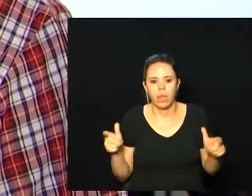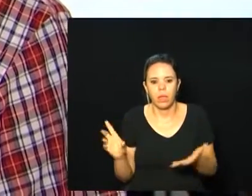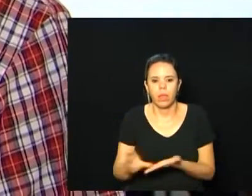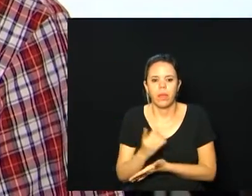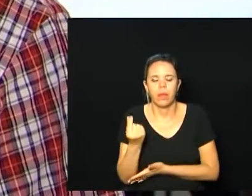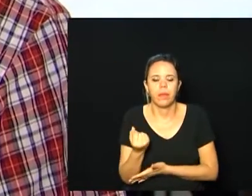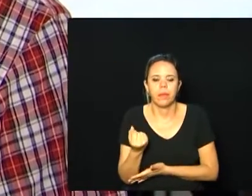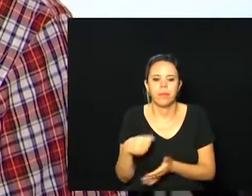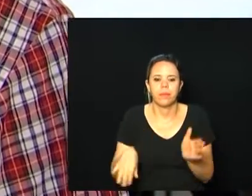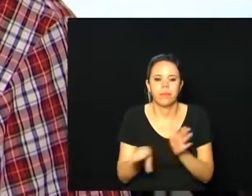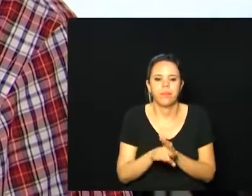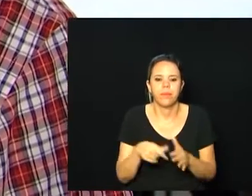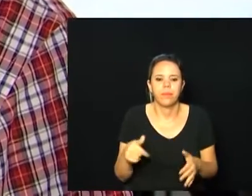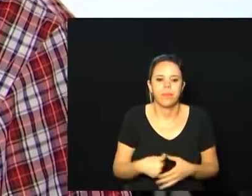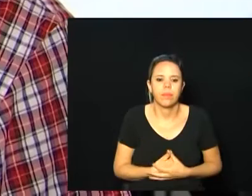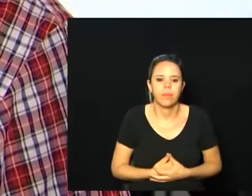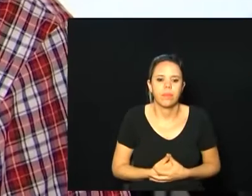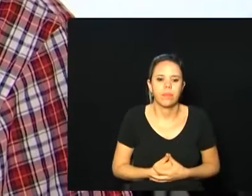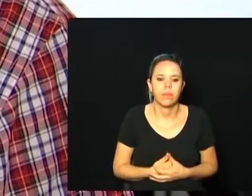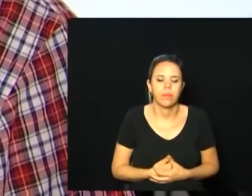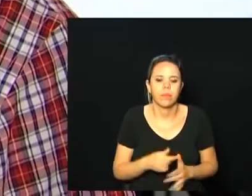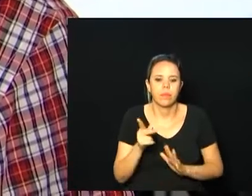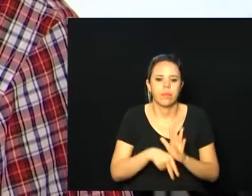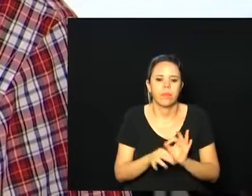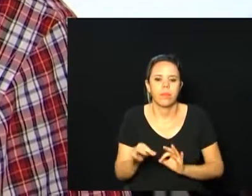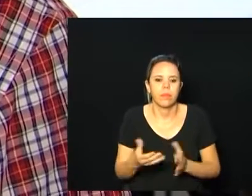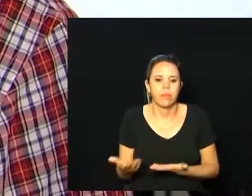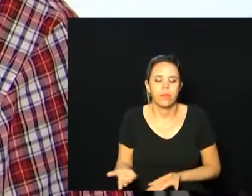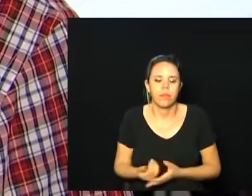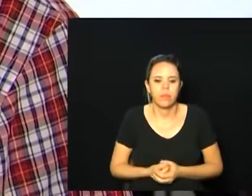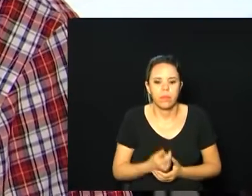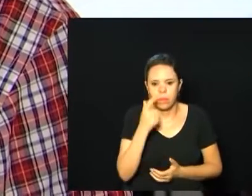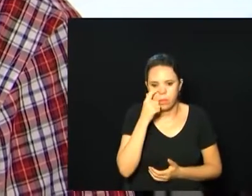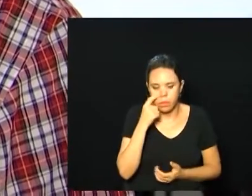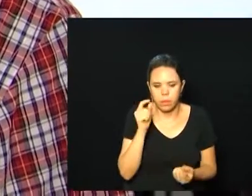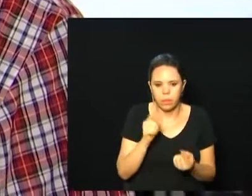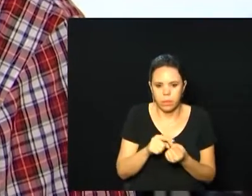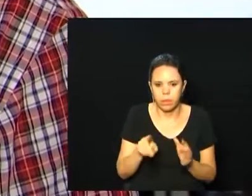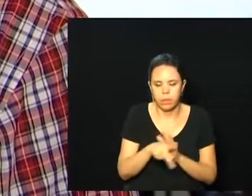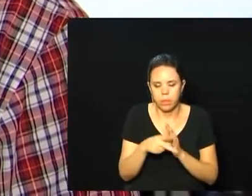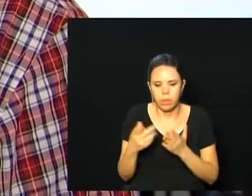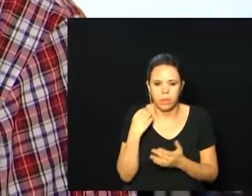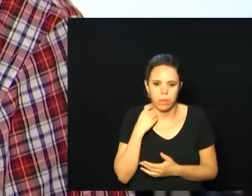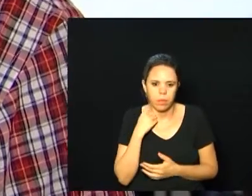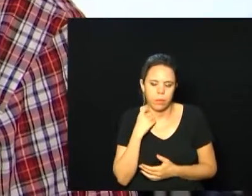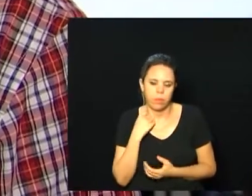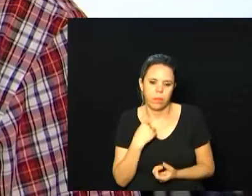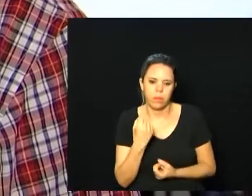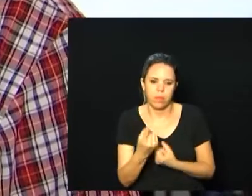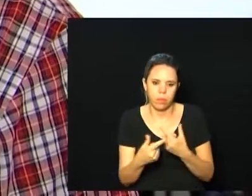verbas que vêm para nós, elas vêm através de projetos destinados especificamente a